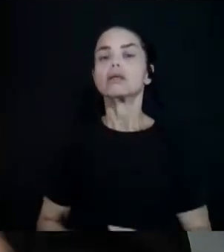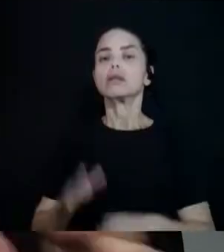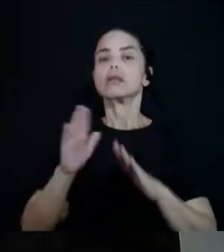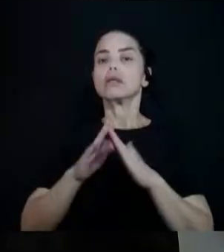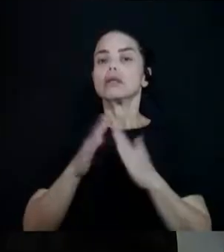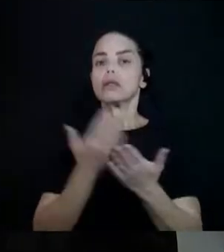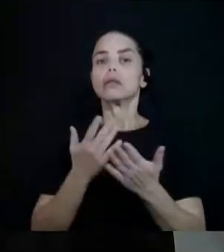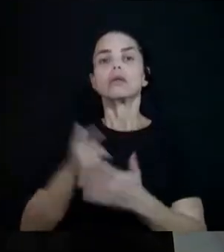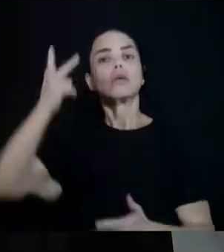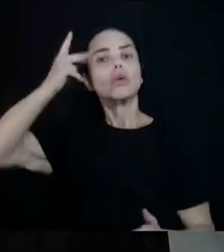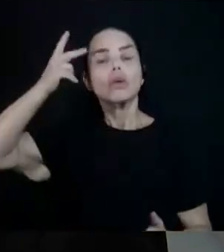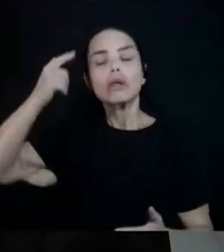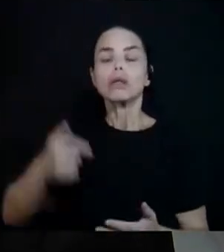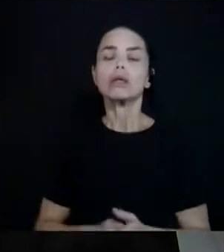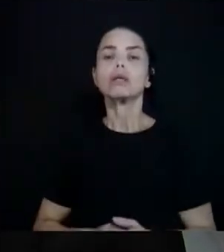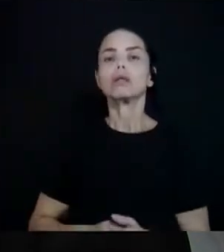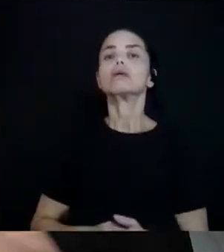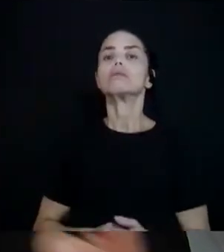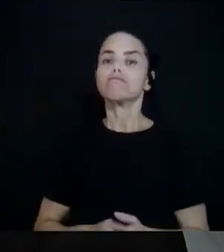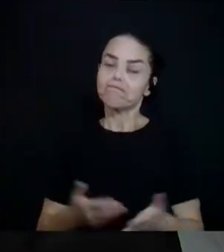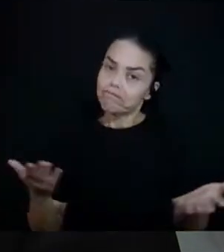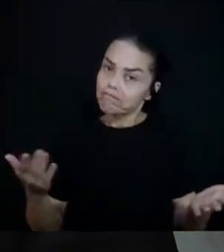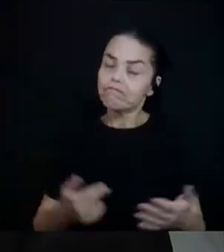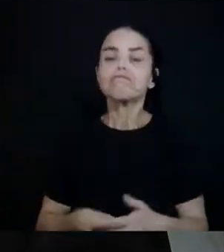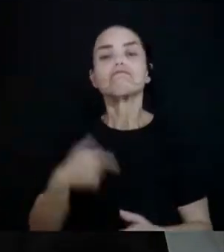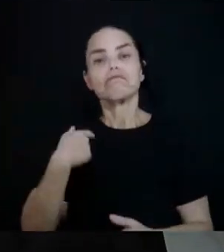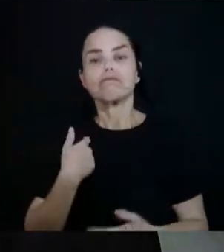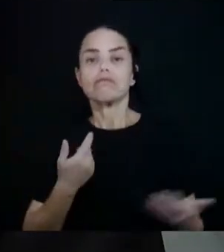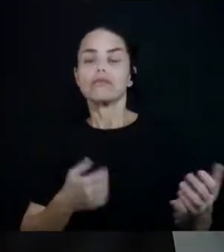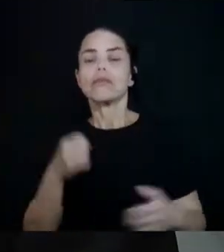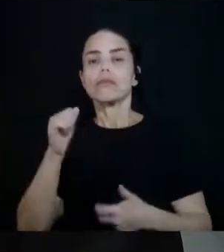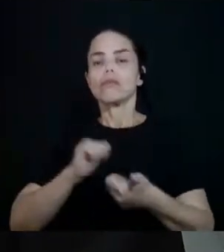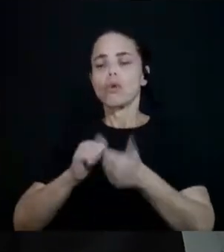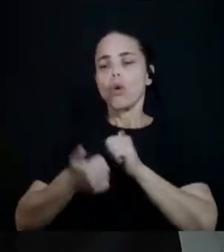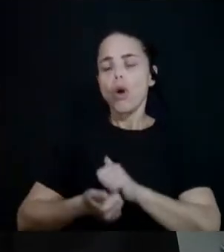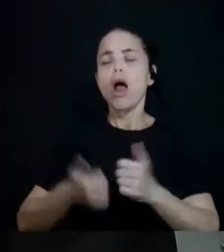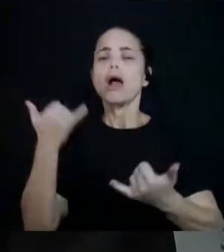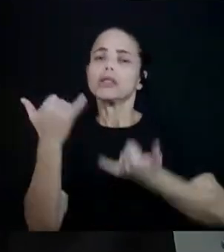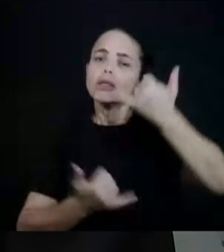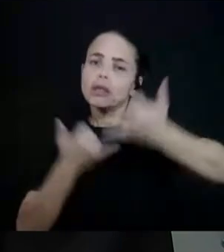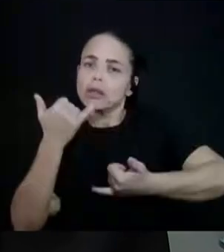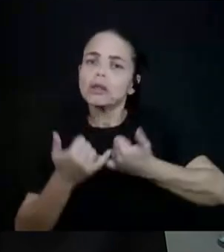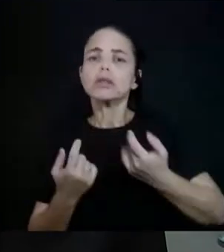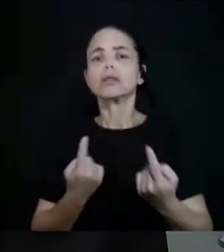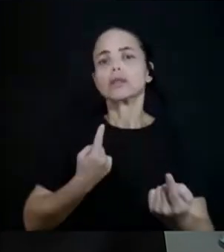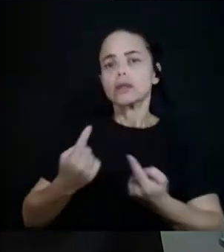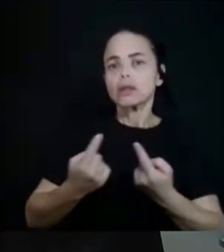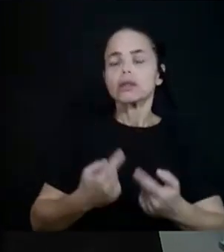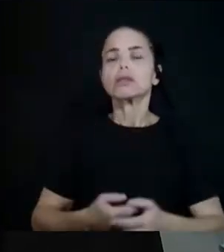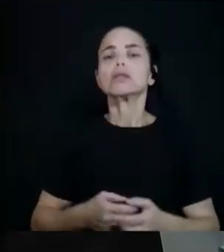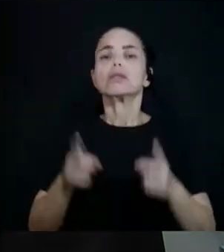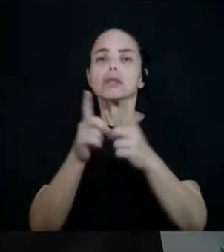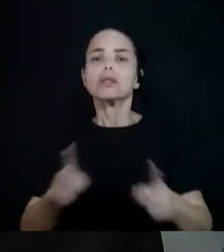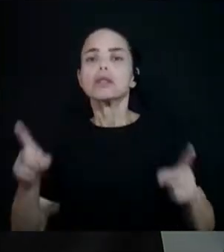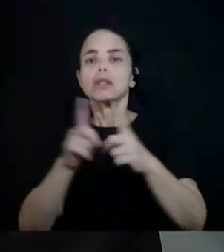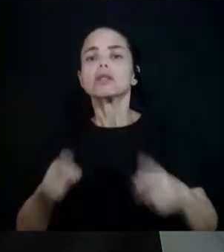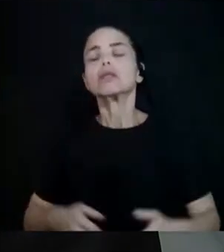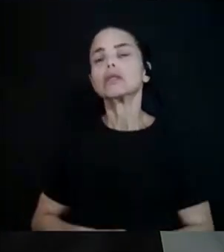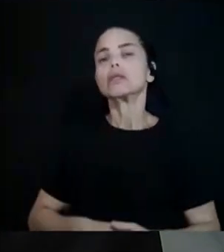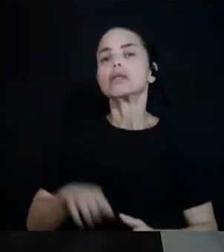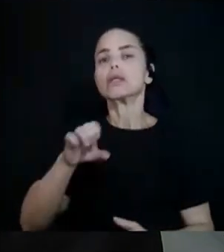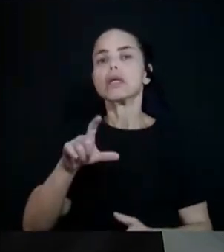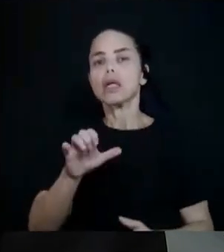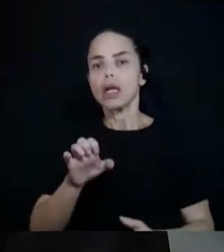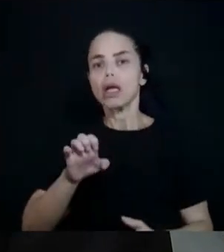mas que é muito en passant. E os jogos, as brincadeiras, a dinâmica proposta pela Elecamp faz eles